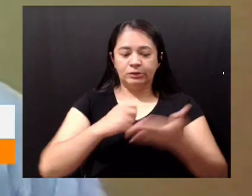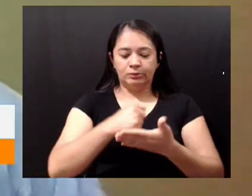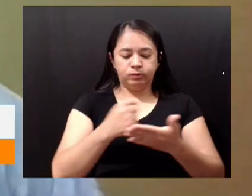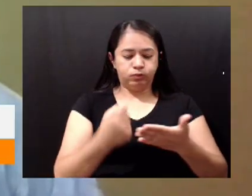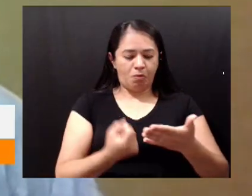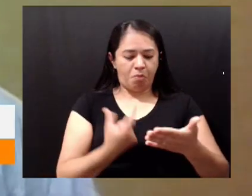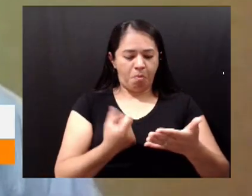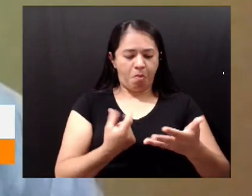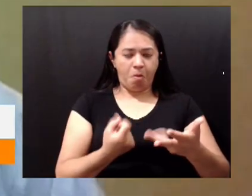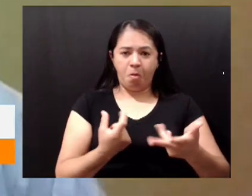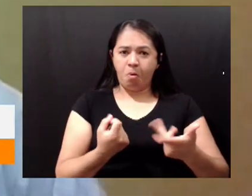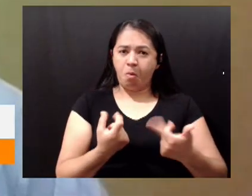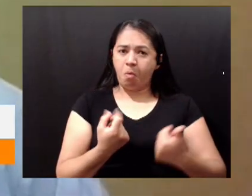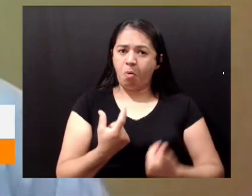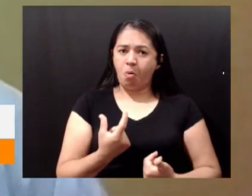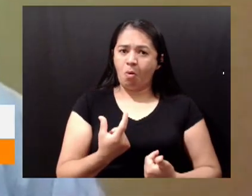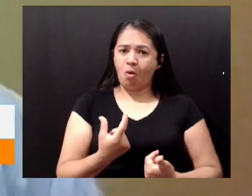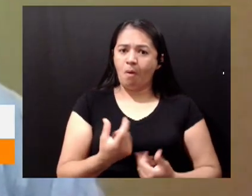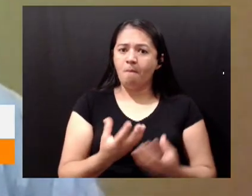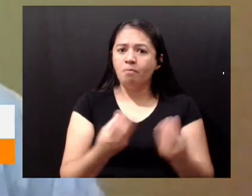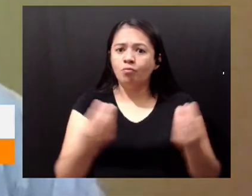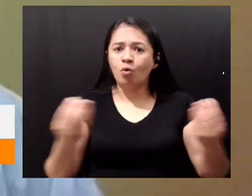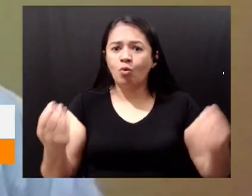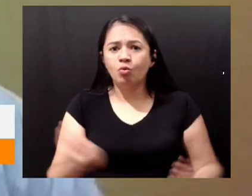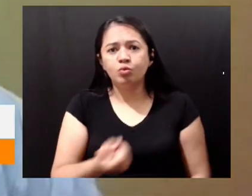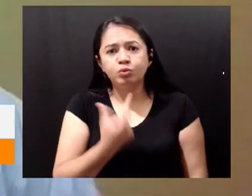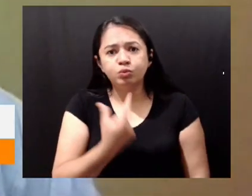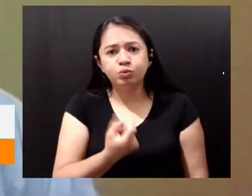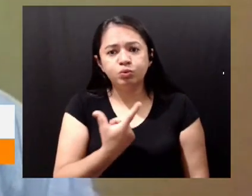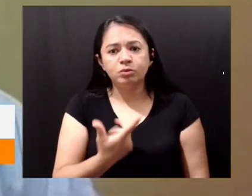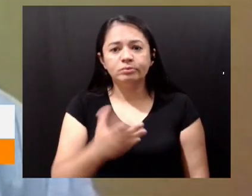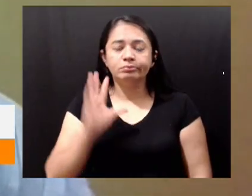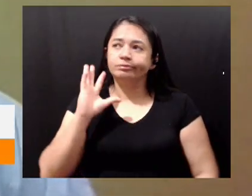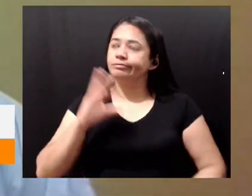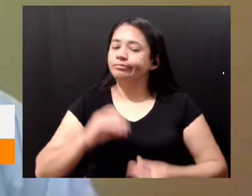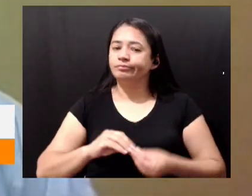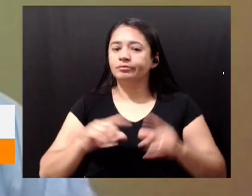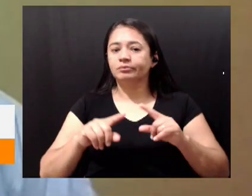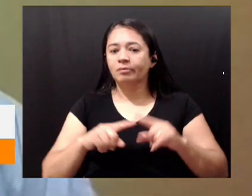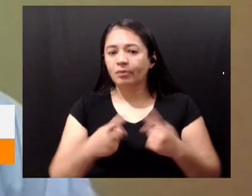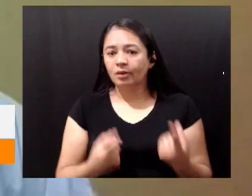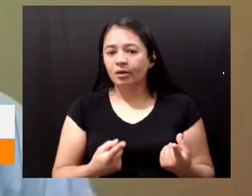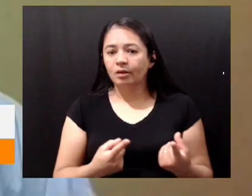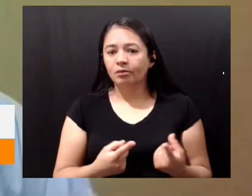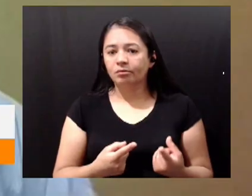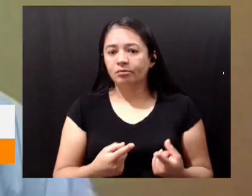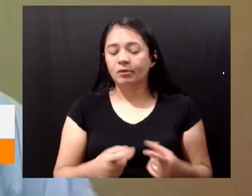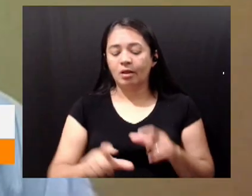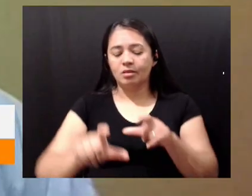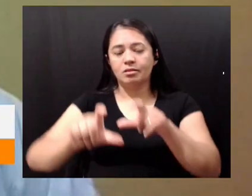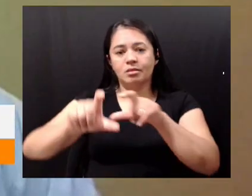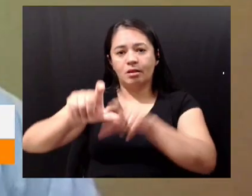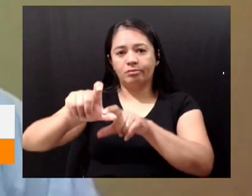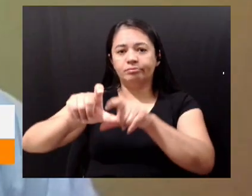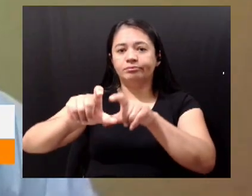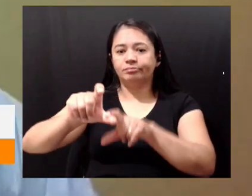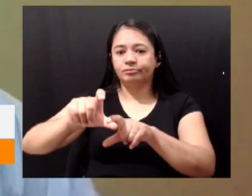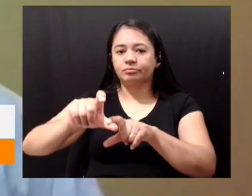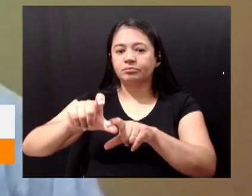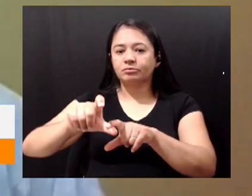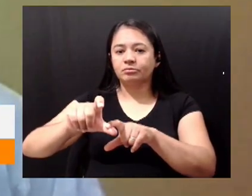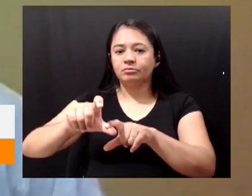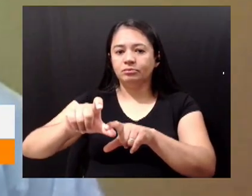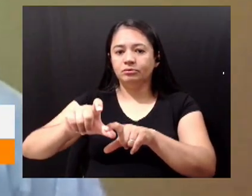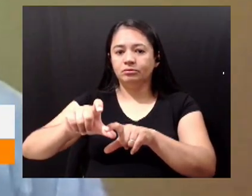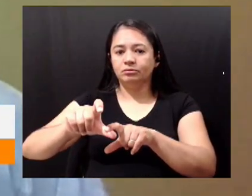para cada male, né, e enfim. Mas, a questão da dependência realmente e até